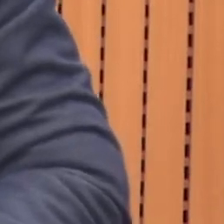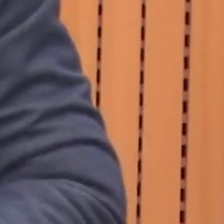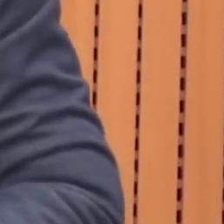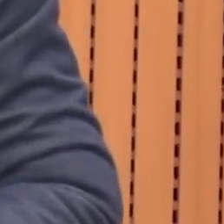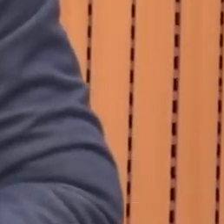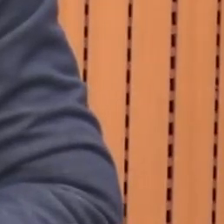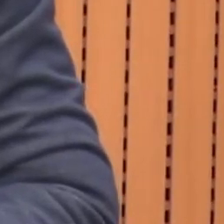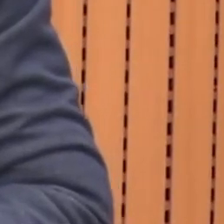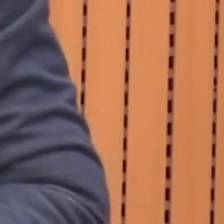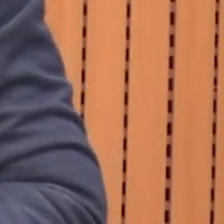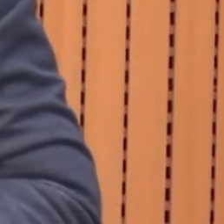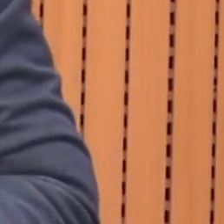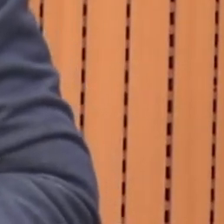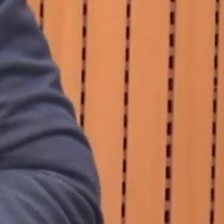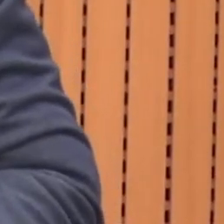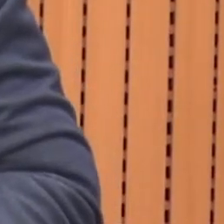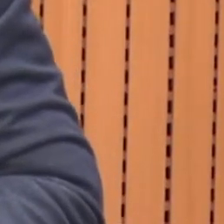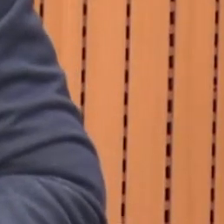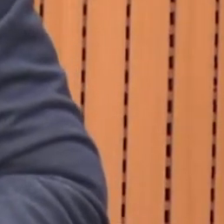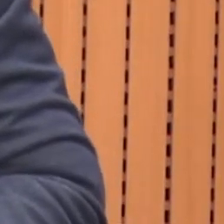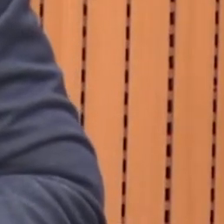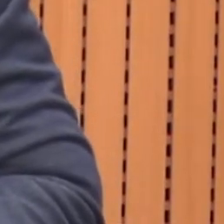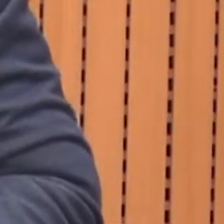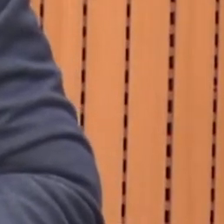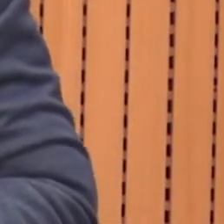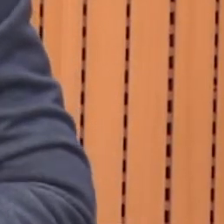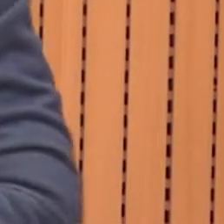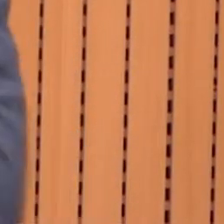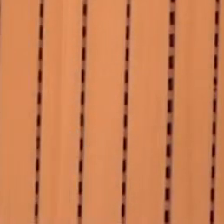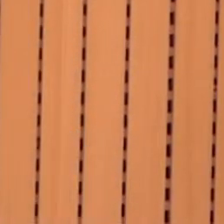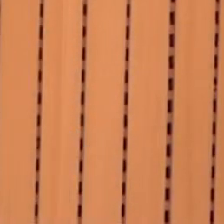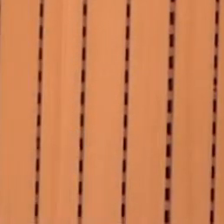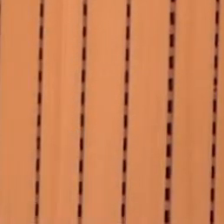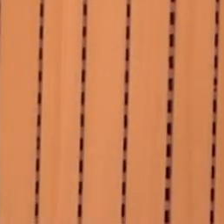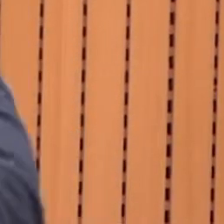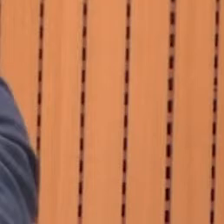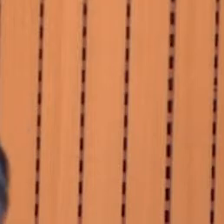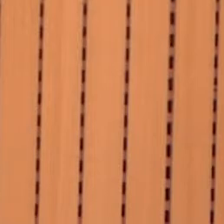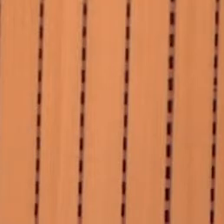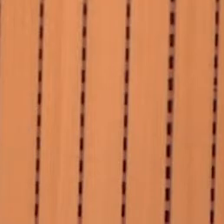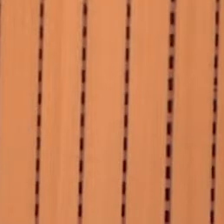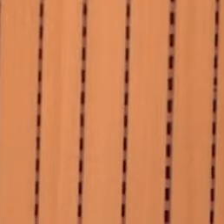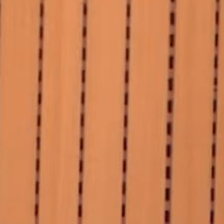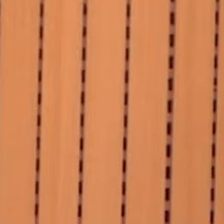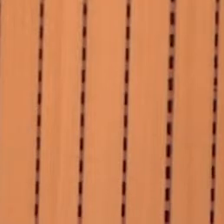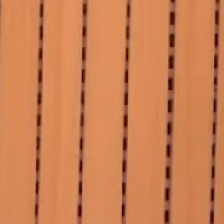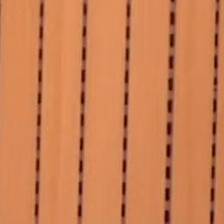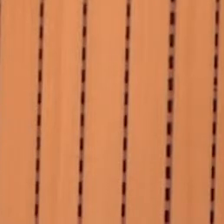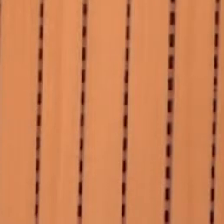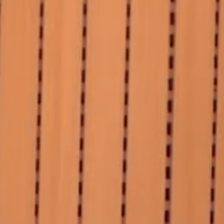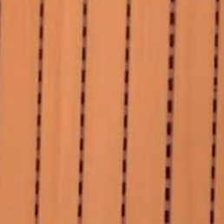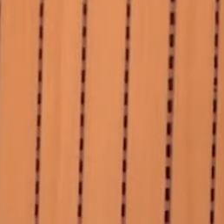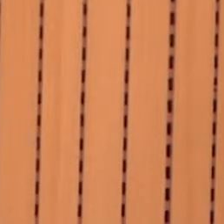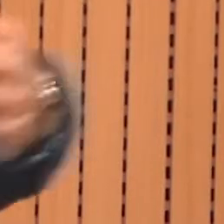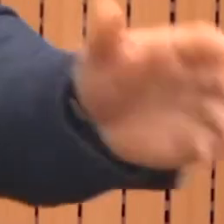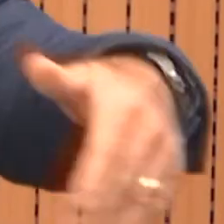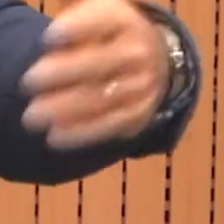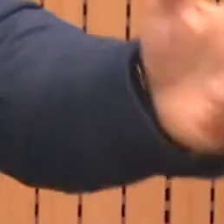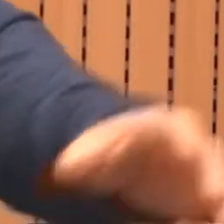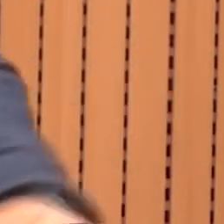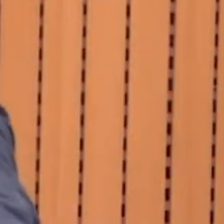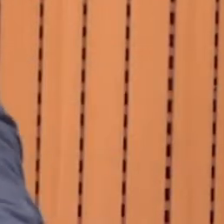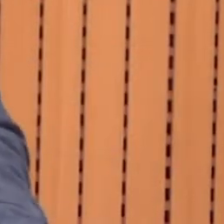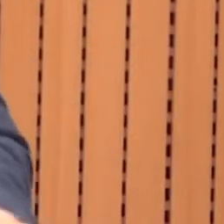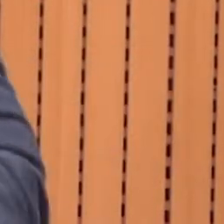formatar da seguinte forma. Eu acho que seria melhor todos realizar os seus questionamentos,